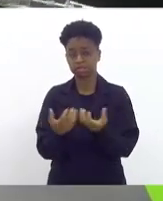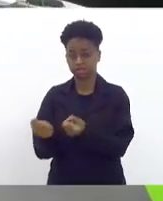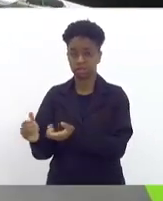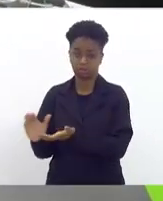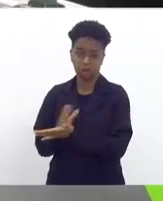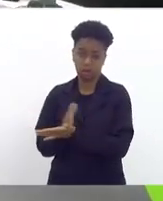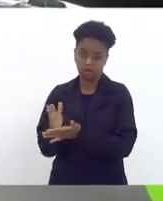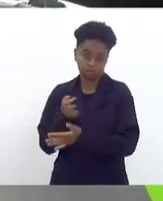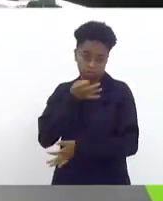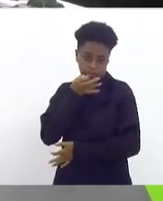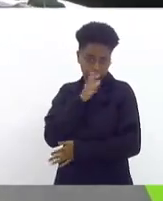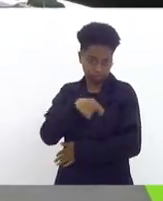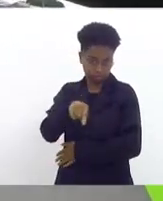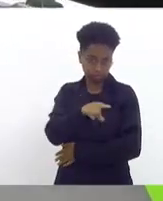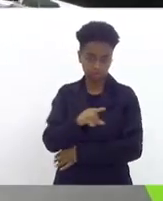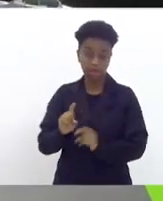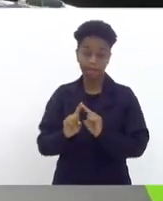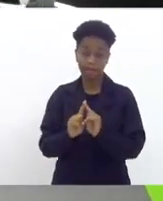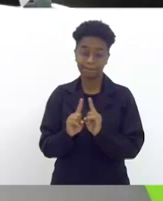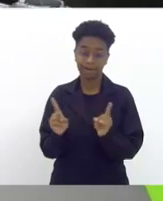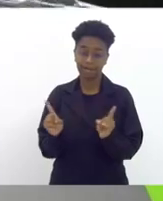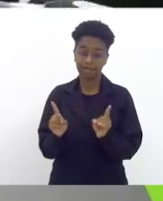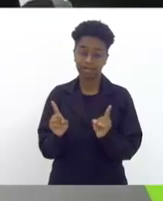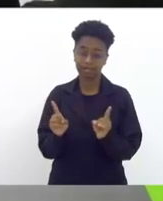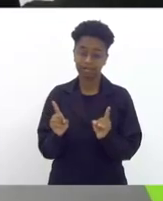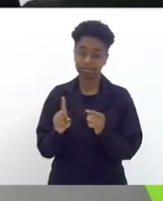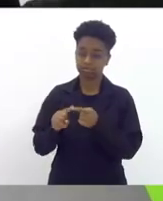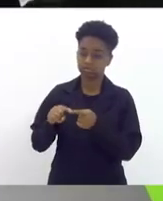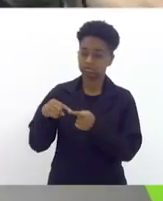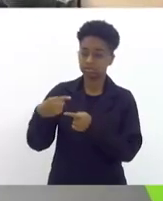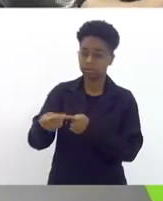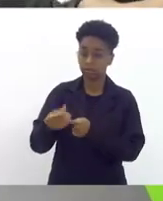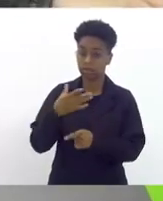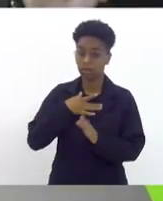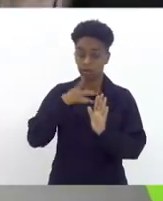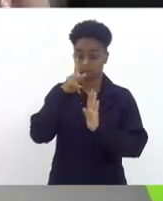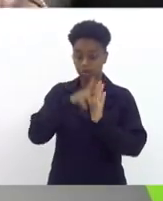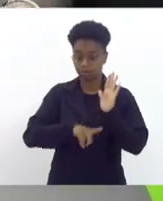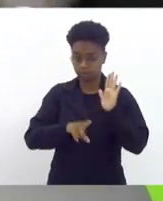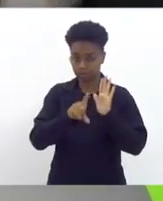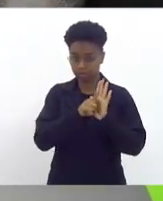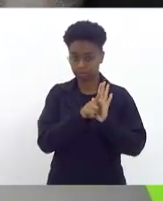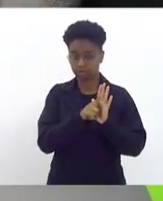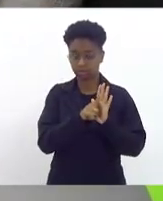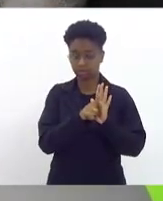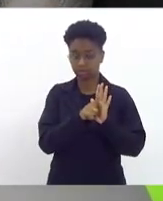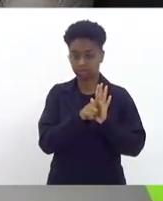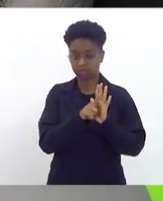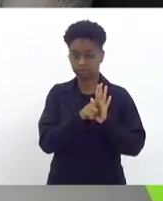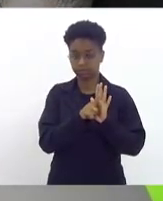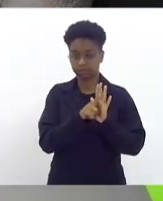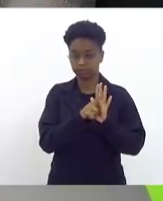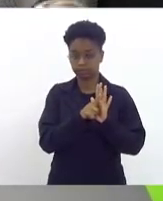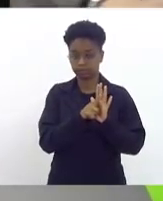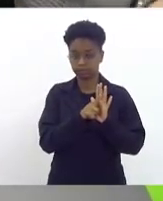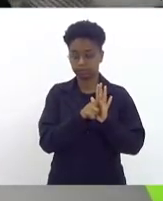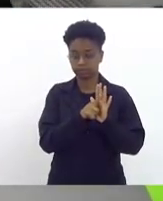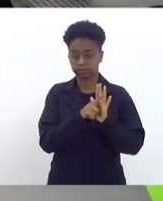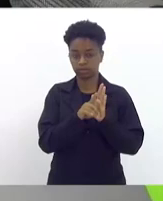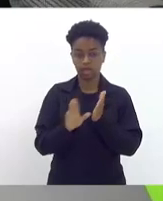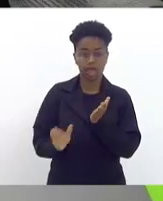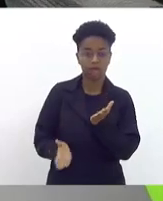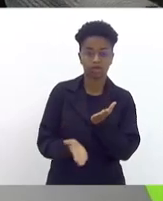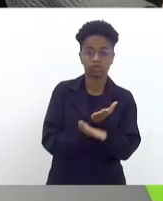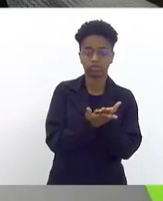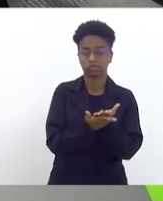de Deputados e posteriormente o meu projeto de lei Ele foi anexado